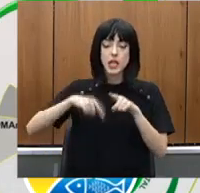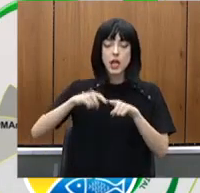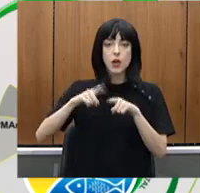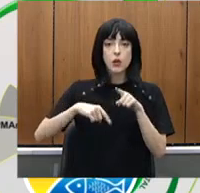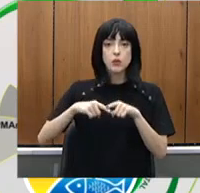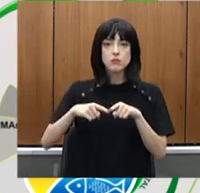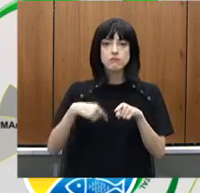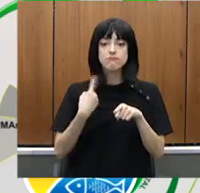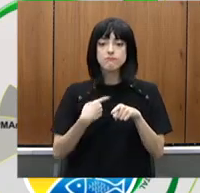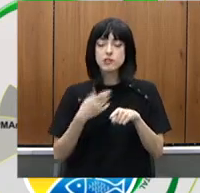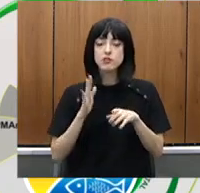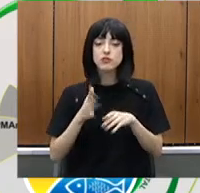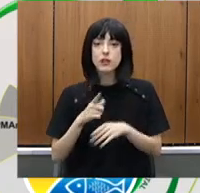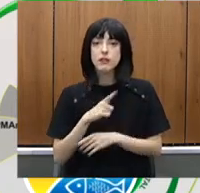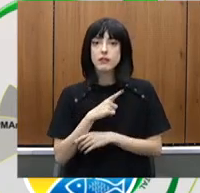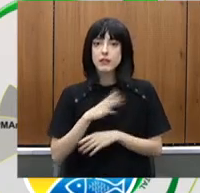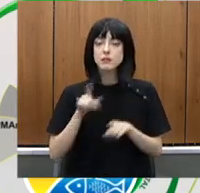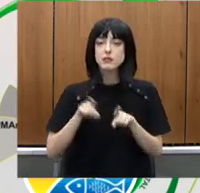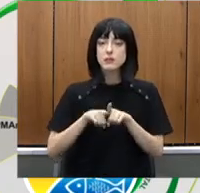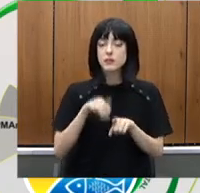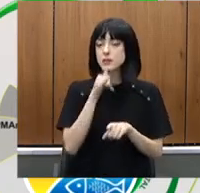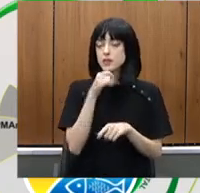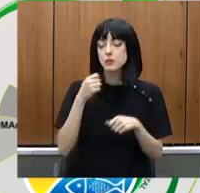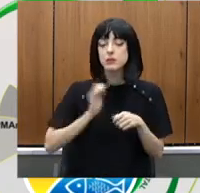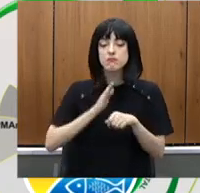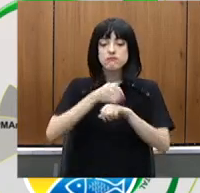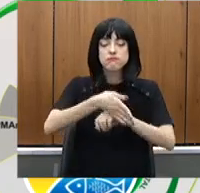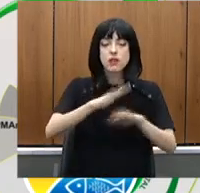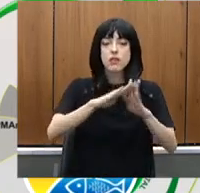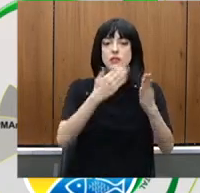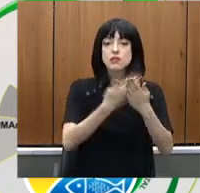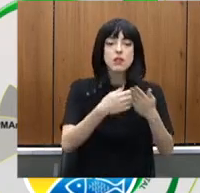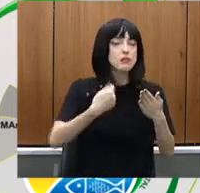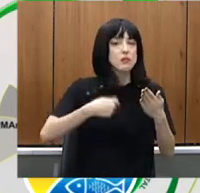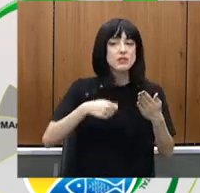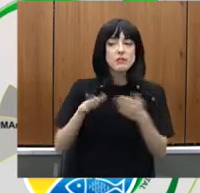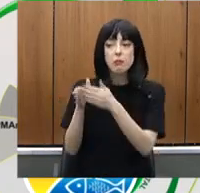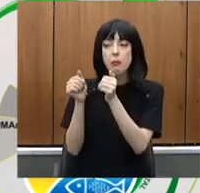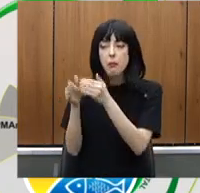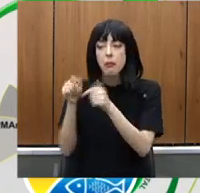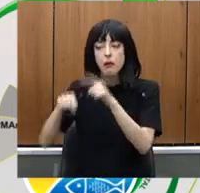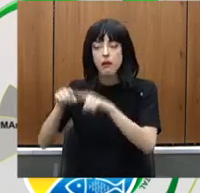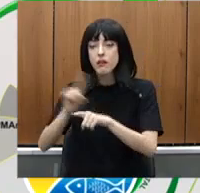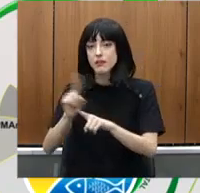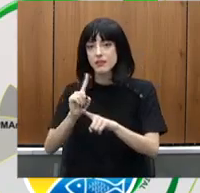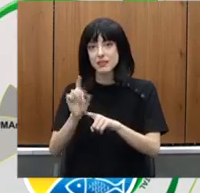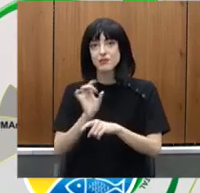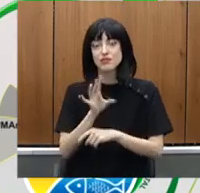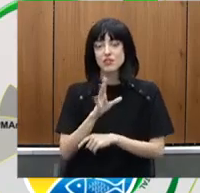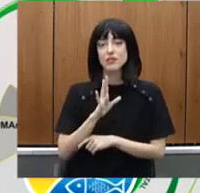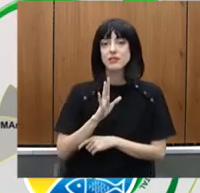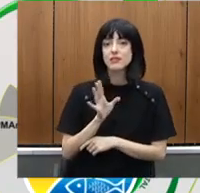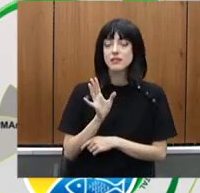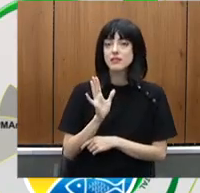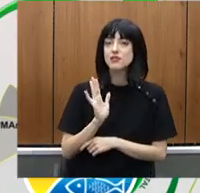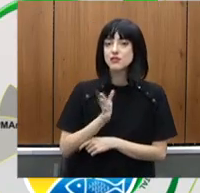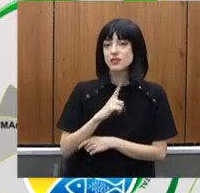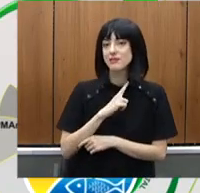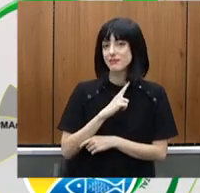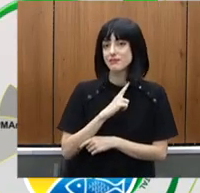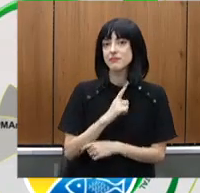material da escola ele já chega pronto já tem uma viatura dedicada aí se ele chega e faz um serviço dele mas tem também o projeto